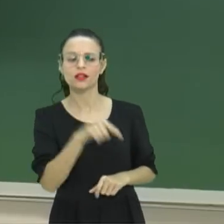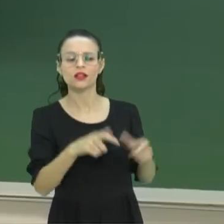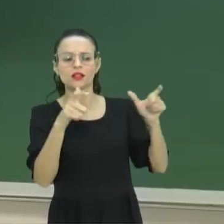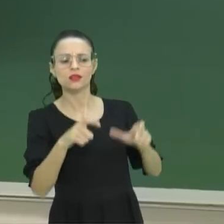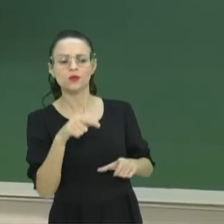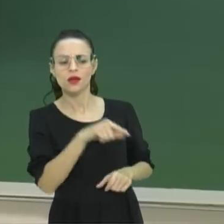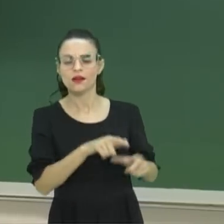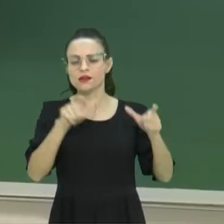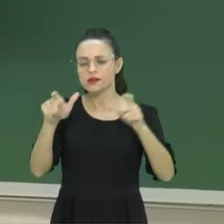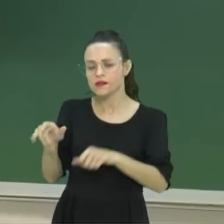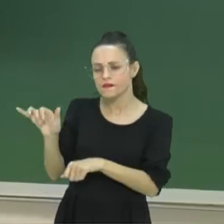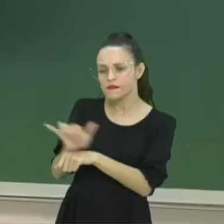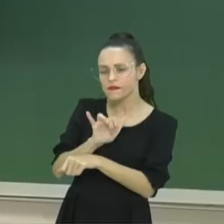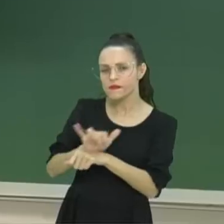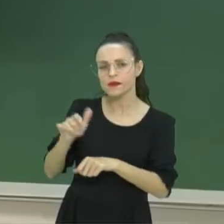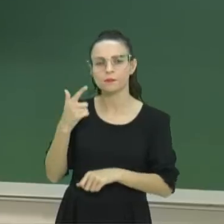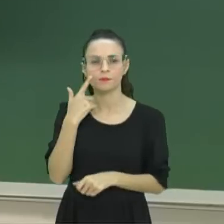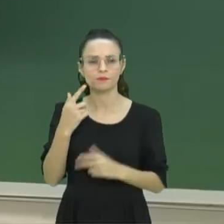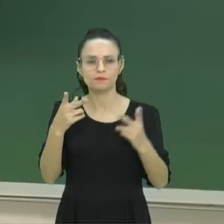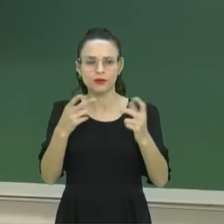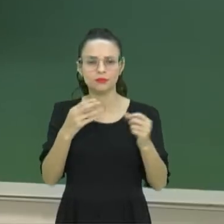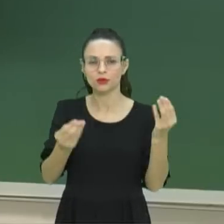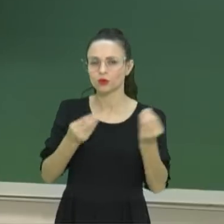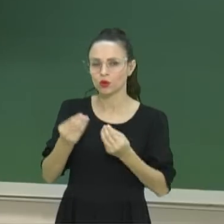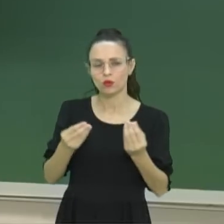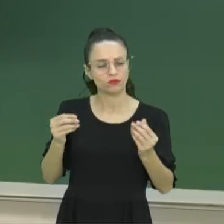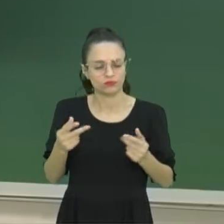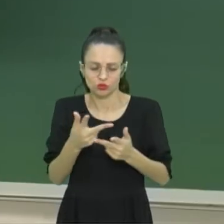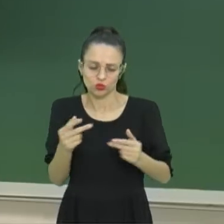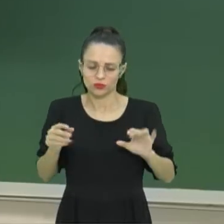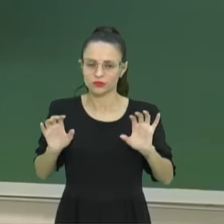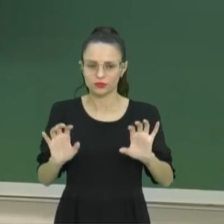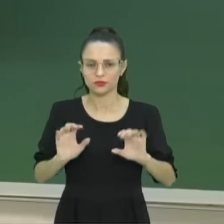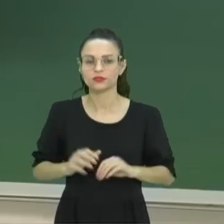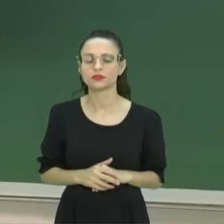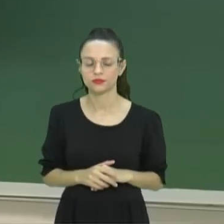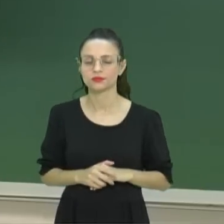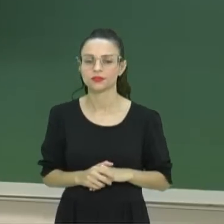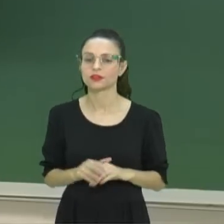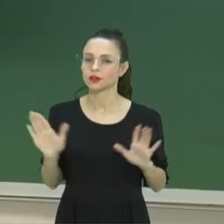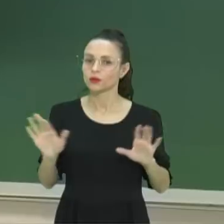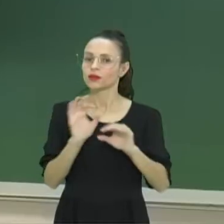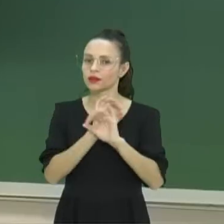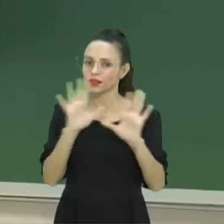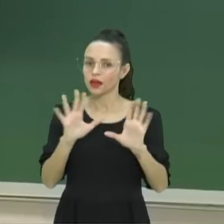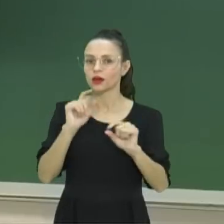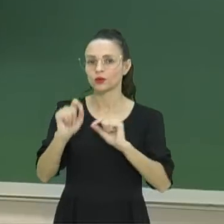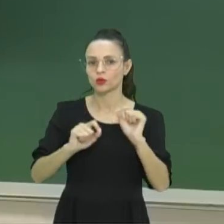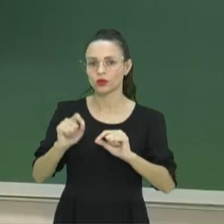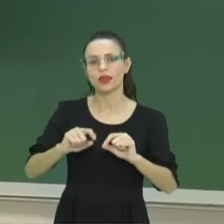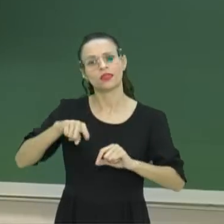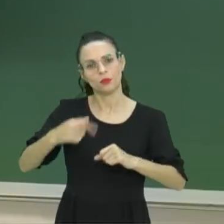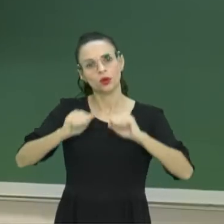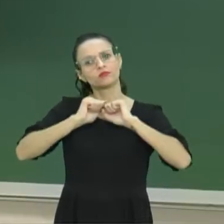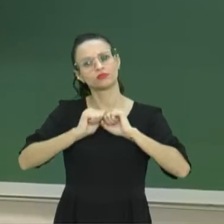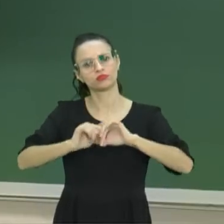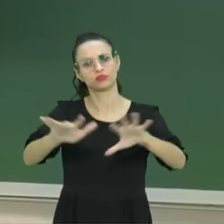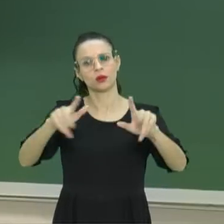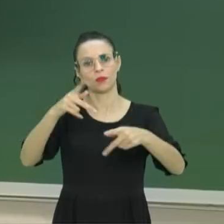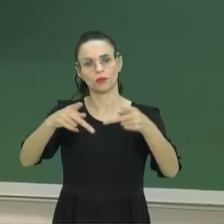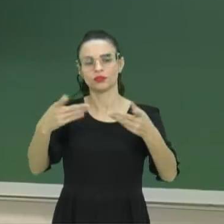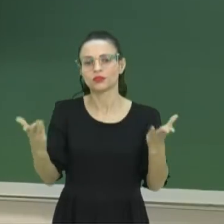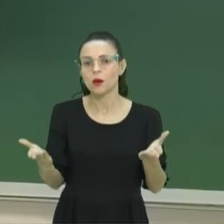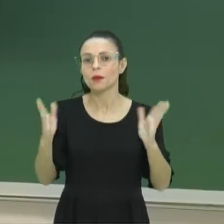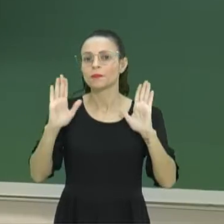inimigo, perceber como é esse território ou coisas desse tipo. Então é claro que depois isso se popularizou e hoje